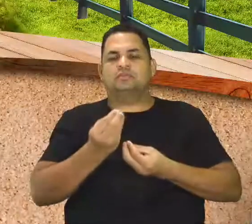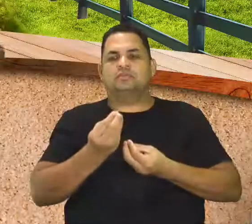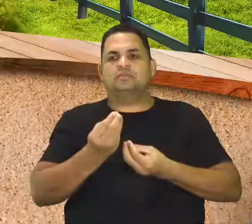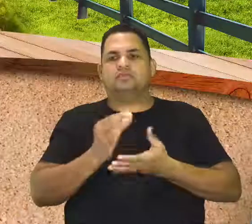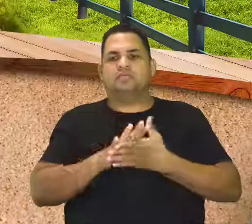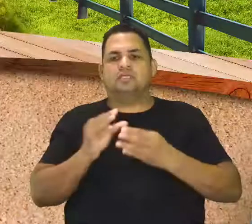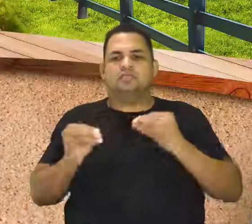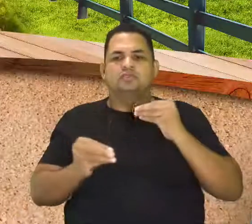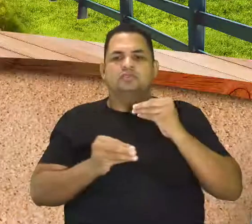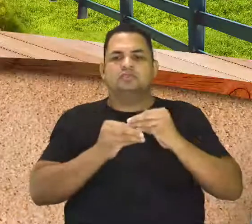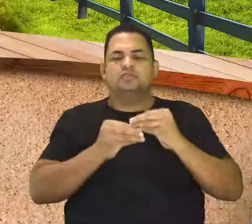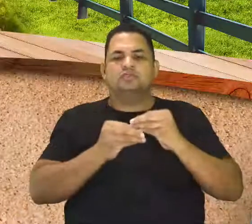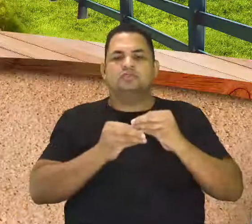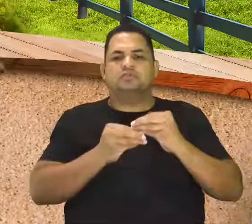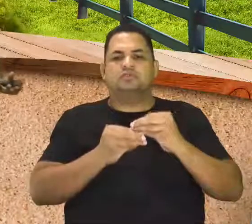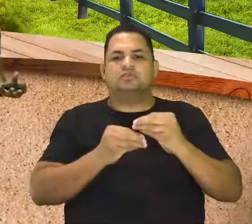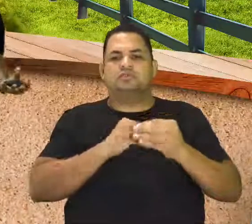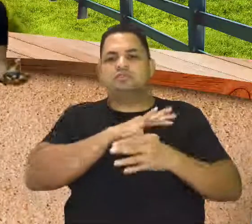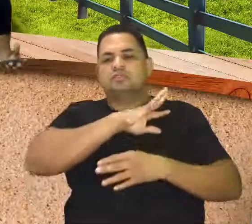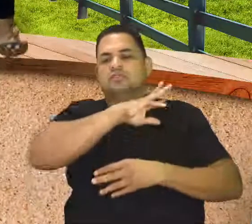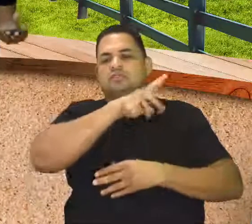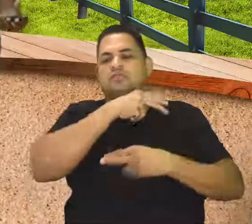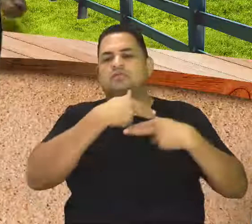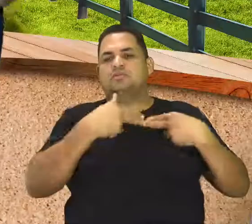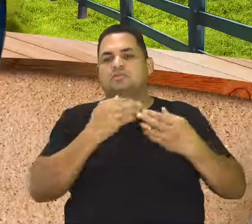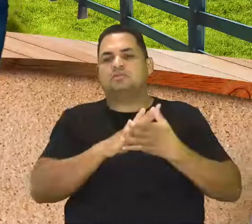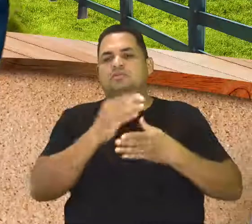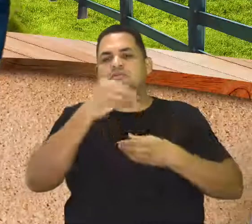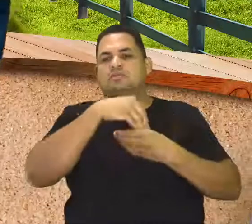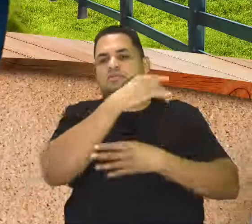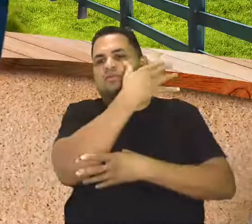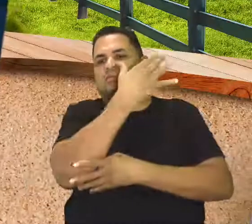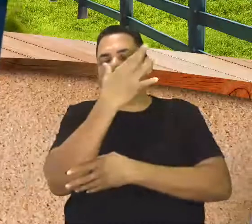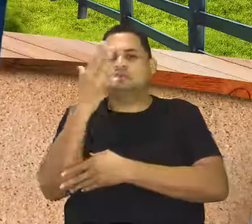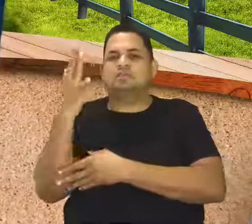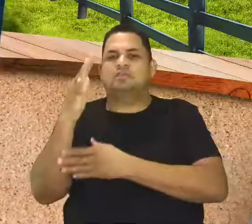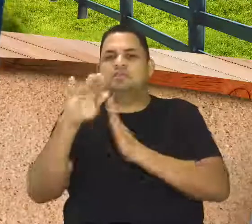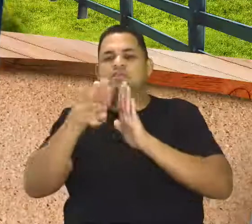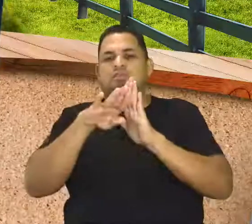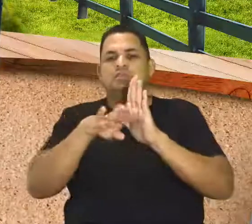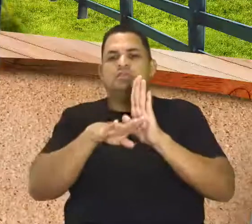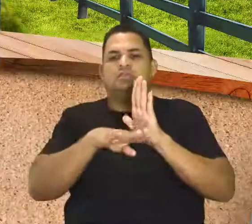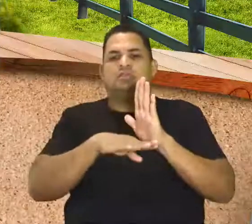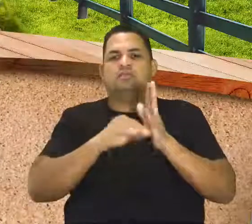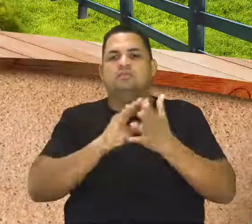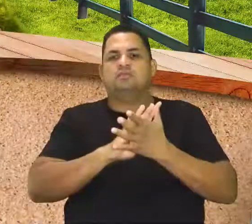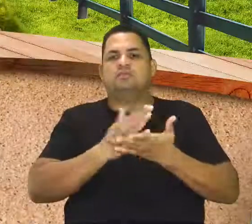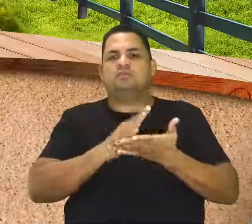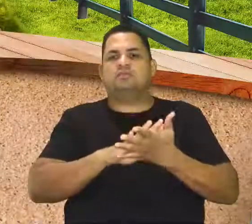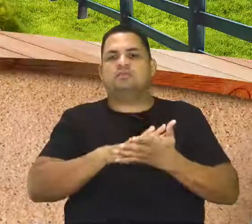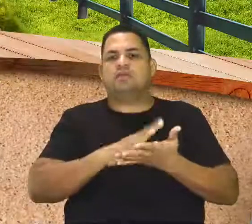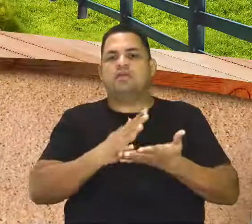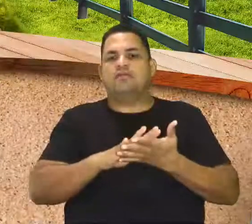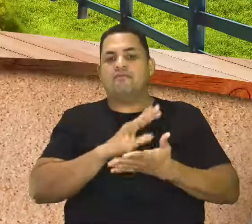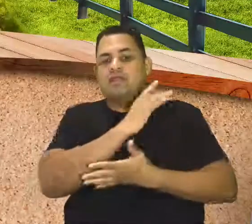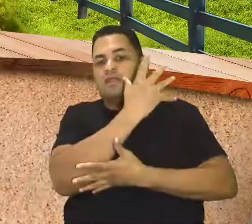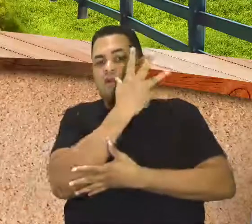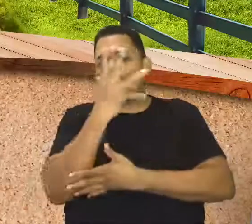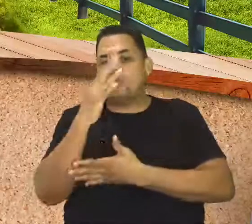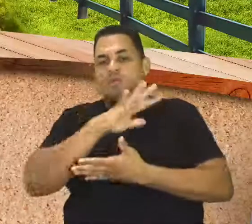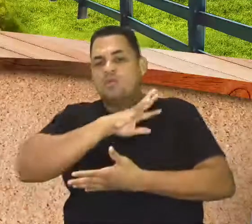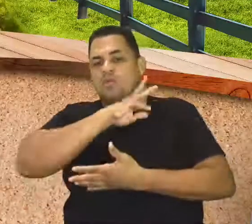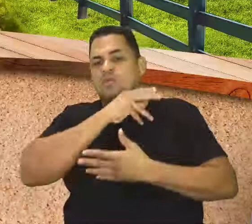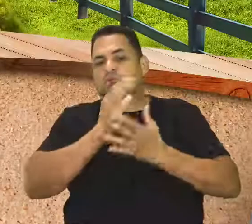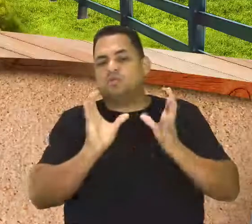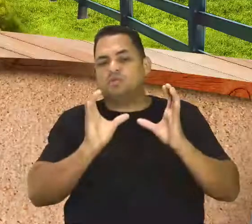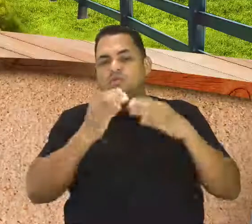floresta, que eu faço o levantamento, não só da flora, mas da fauna que trata desses